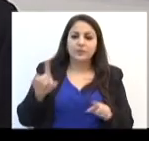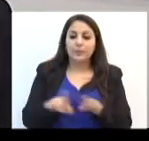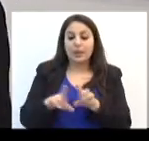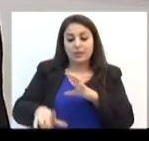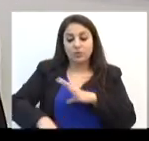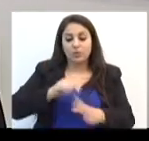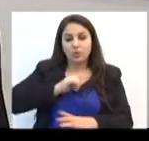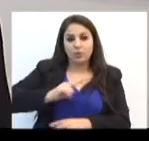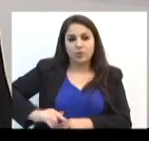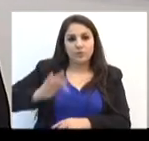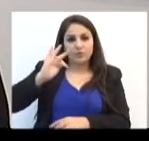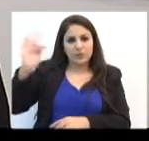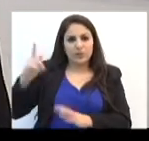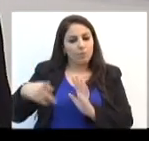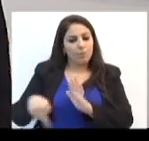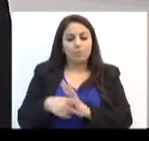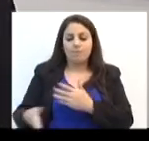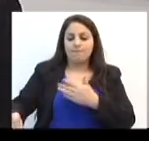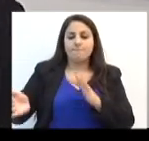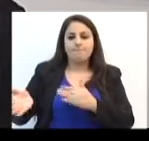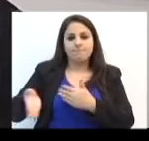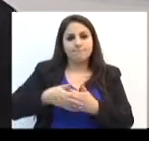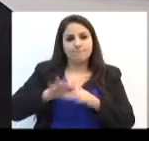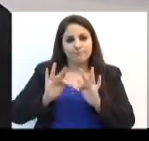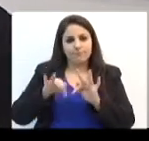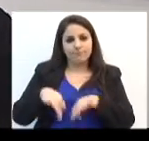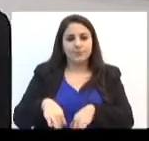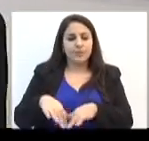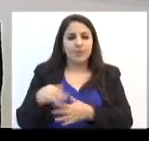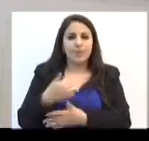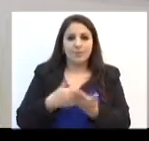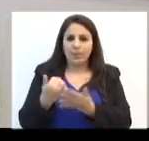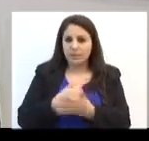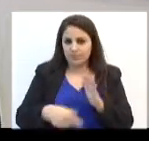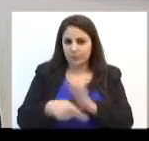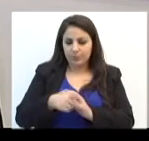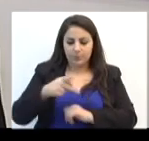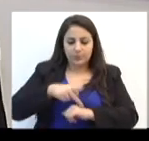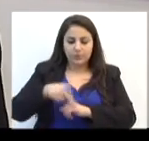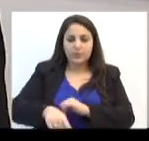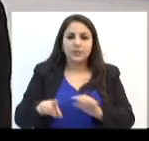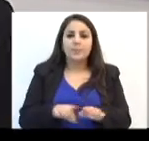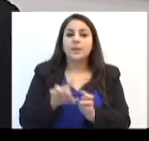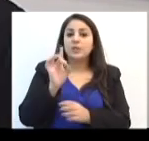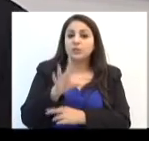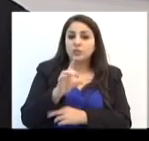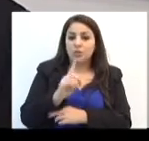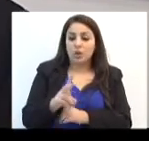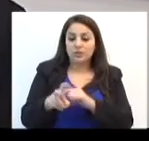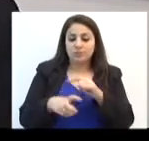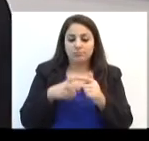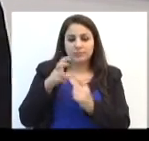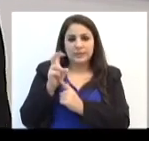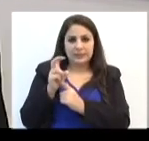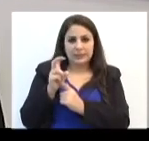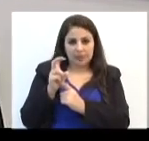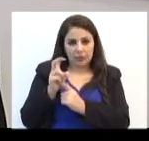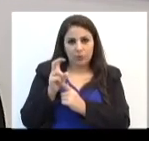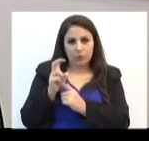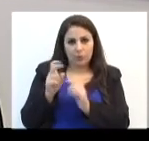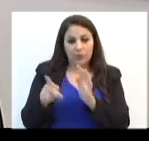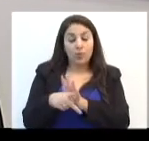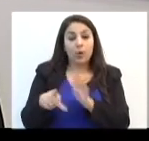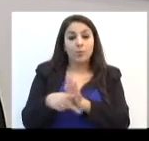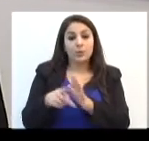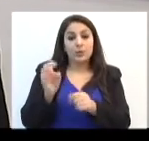do governo federal foi pelo fechamento dessa base avançada em Passo Fundo e ficaria apenas 5 escritórios do IBAMA